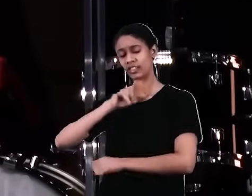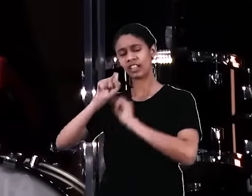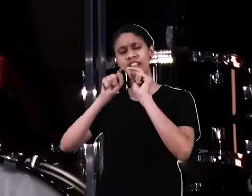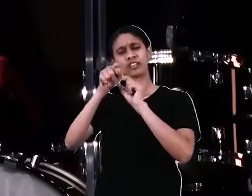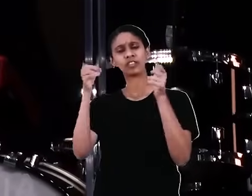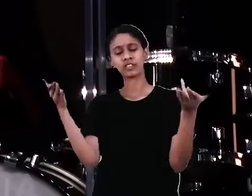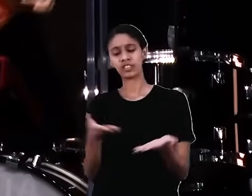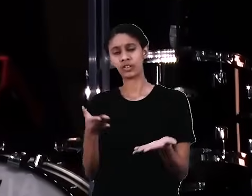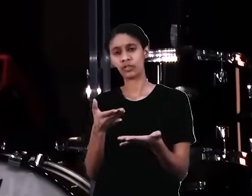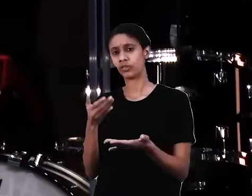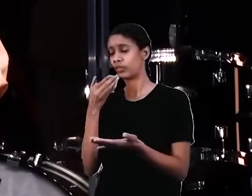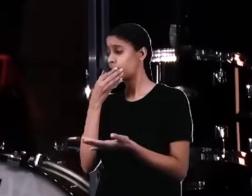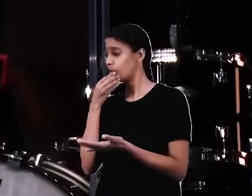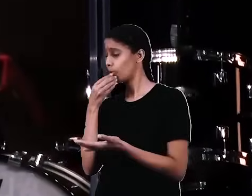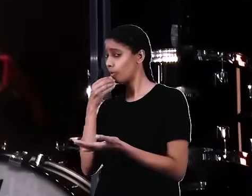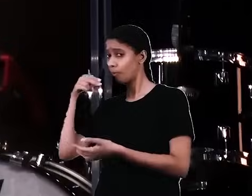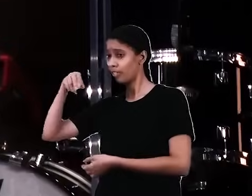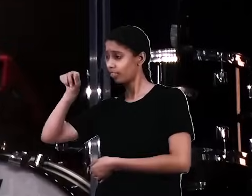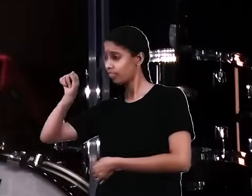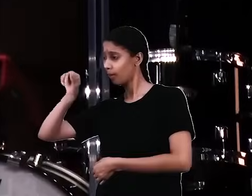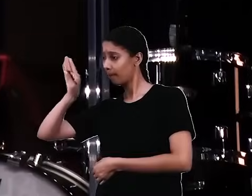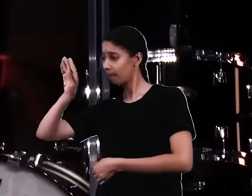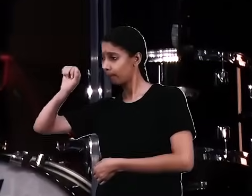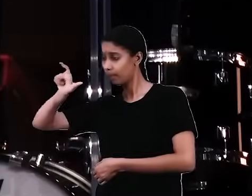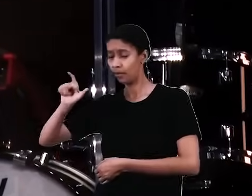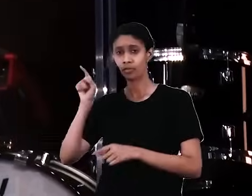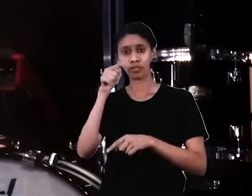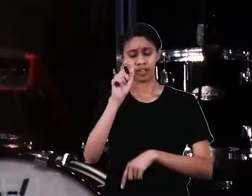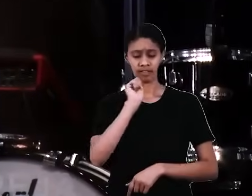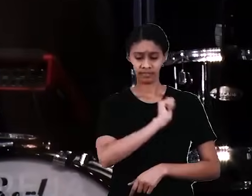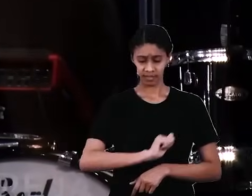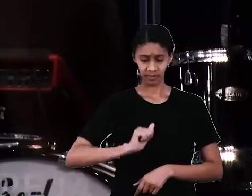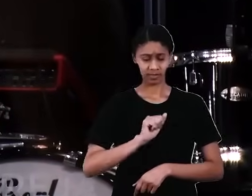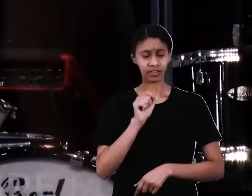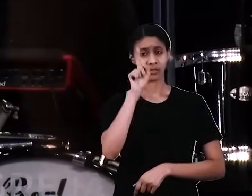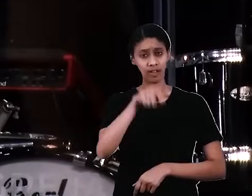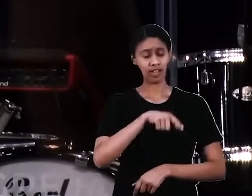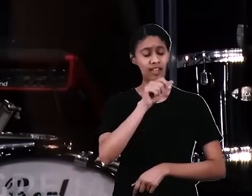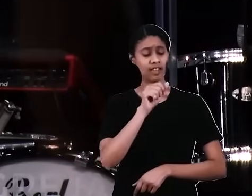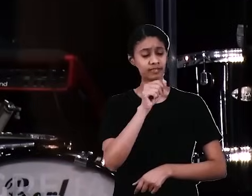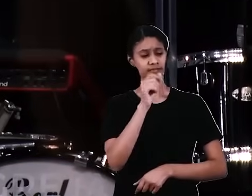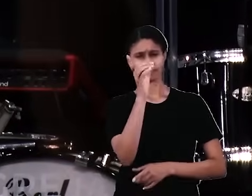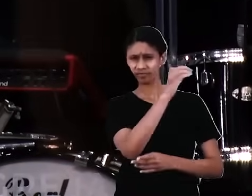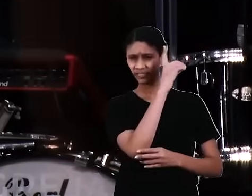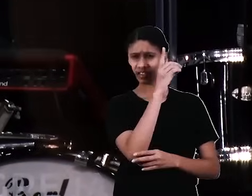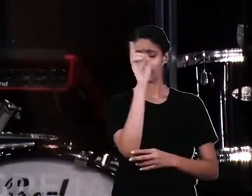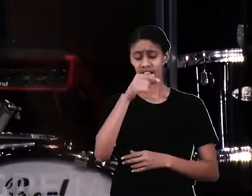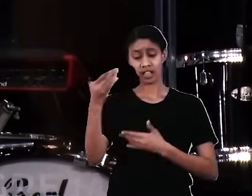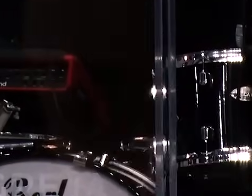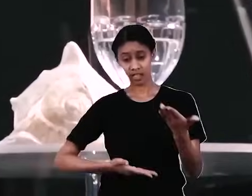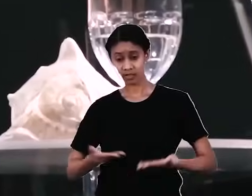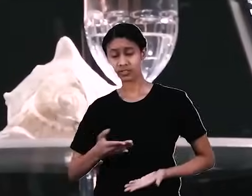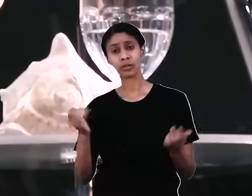é Nabal? Você é Abigail? Você é Davi? Você é o servo? Que nós possamos aprender a